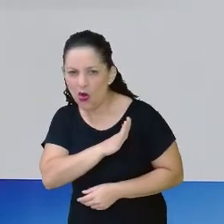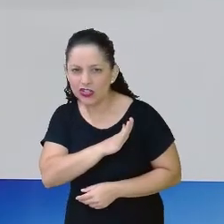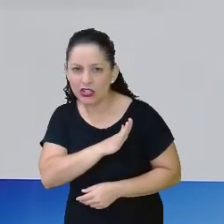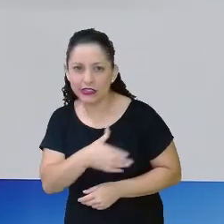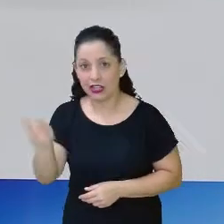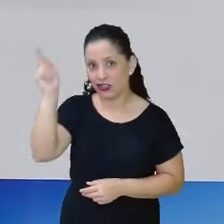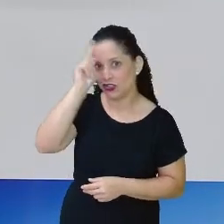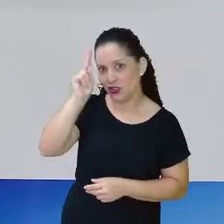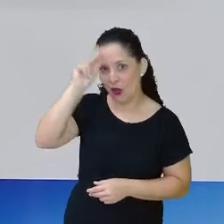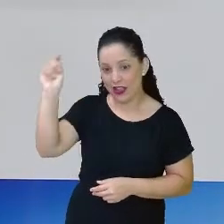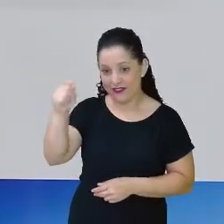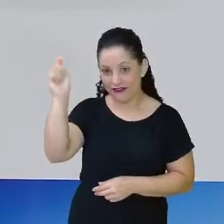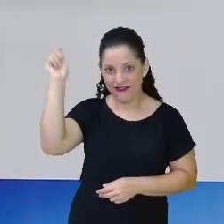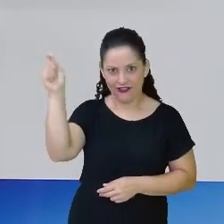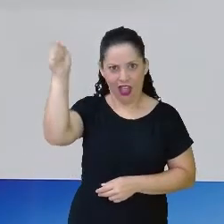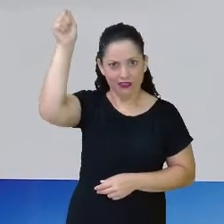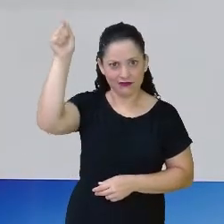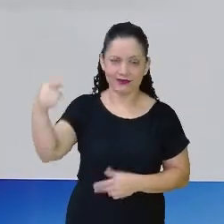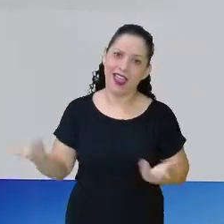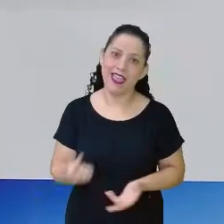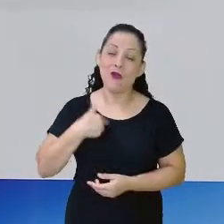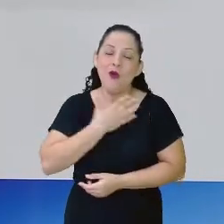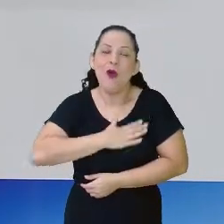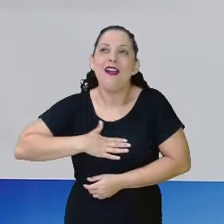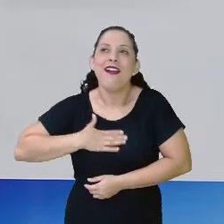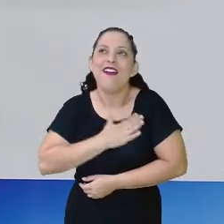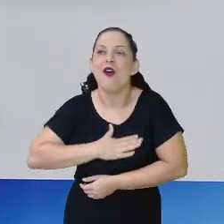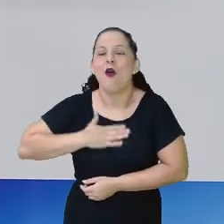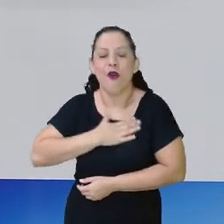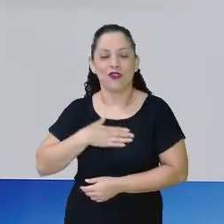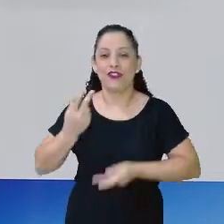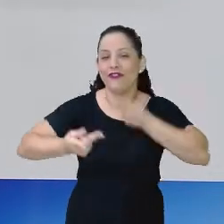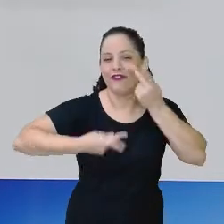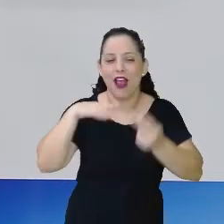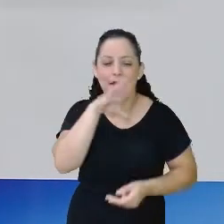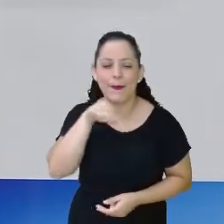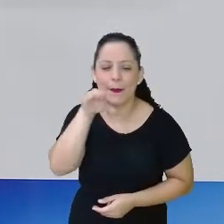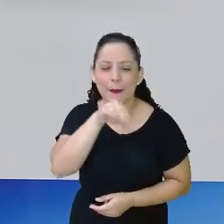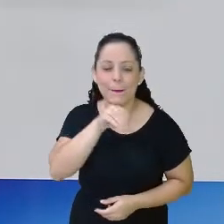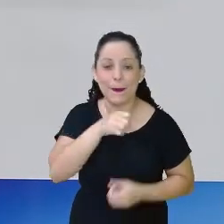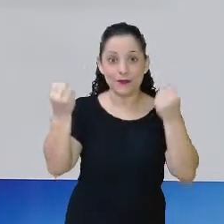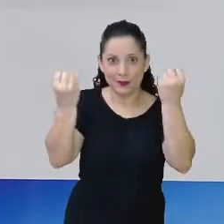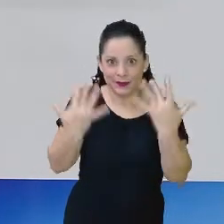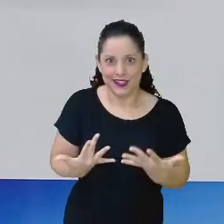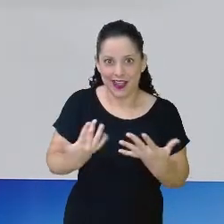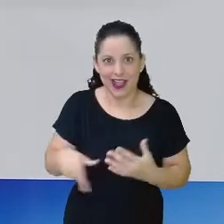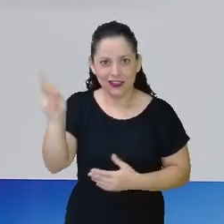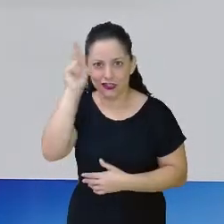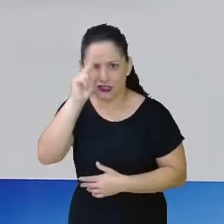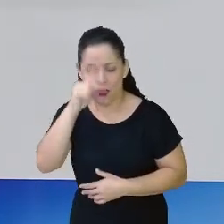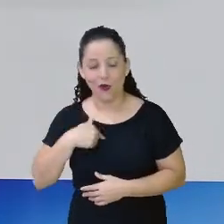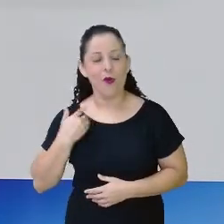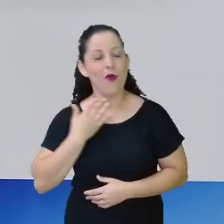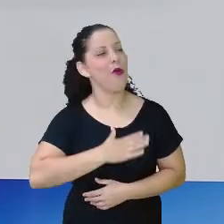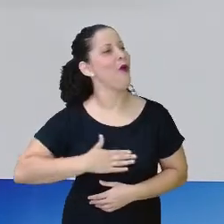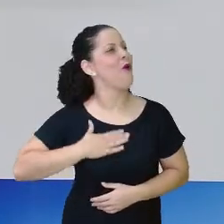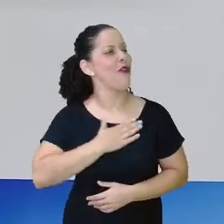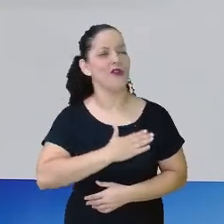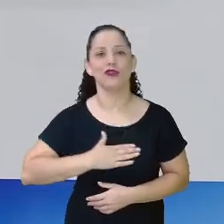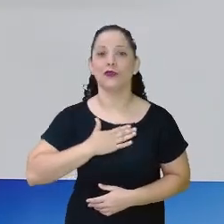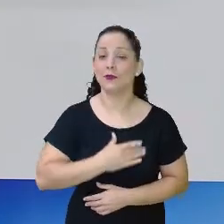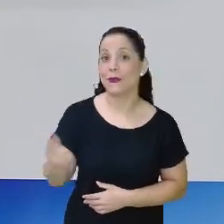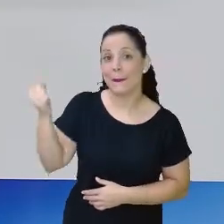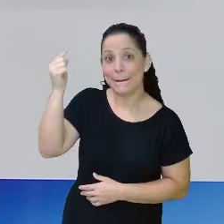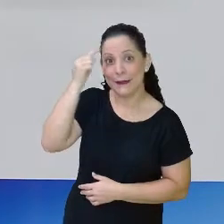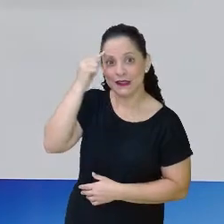Eu mesmo gosto muito de contar e de ouvir histórias, seja ela de qualquer tipo que seja. Eu gosto muito porque eu penso que toda